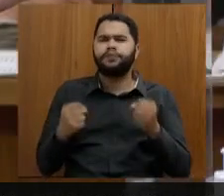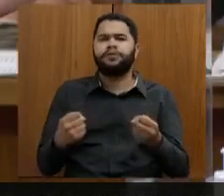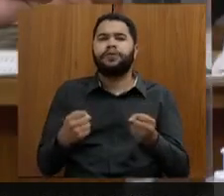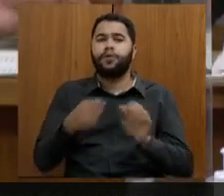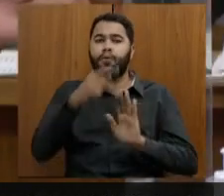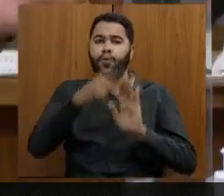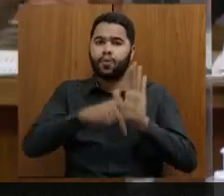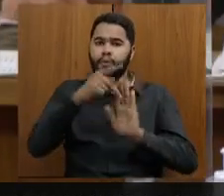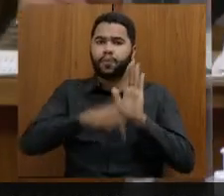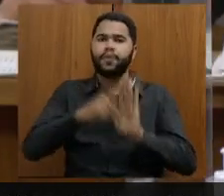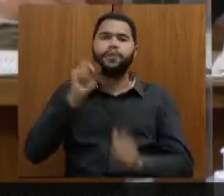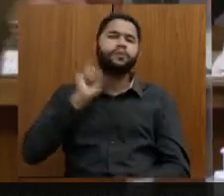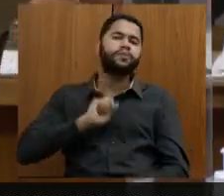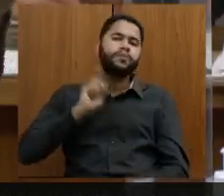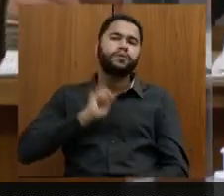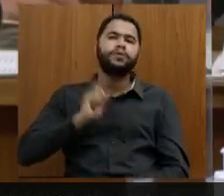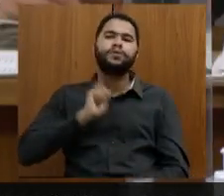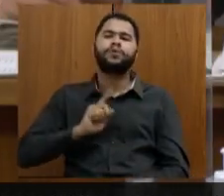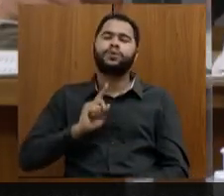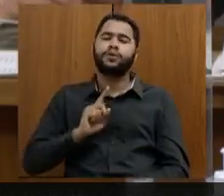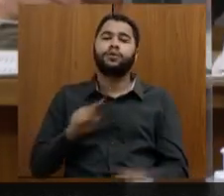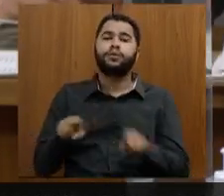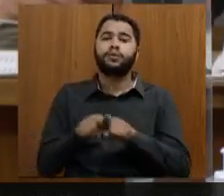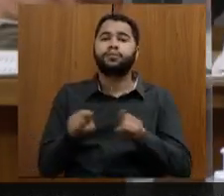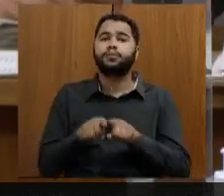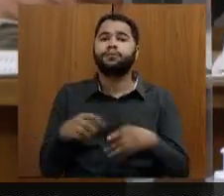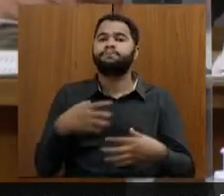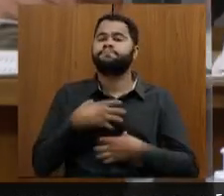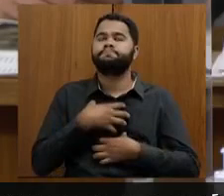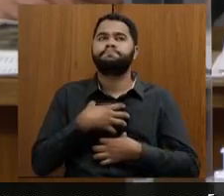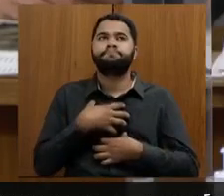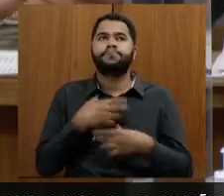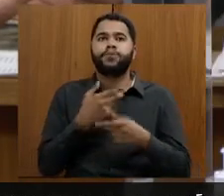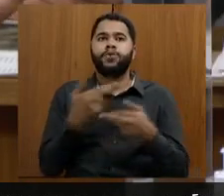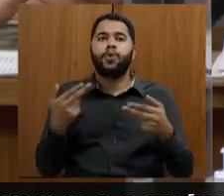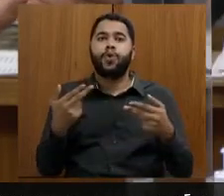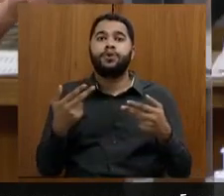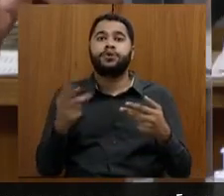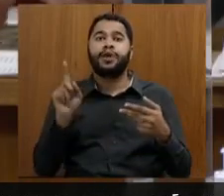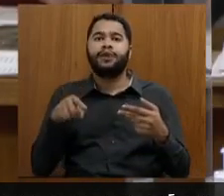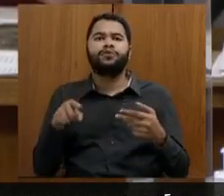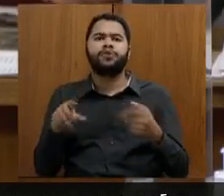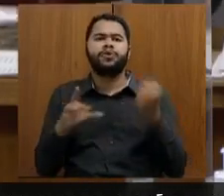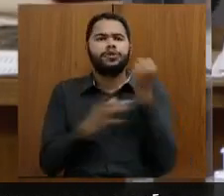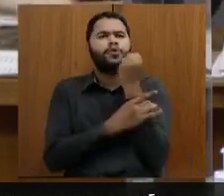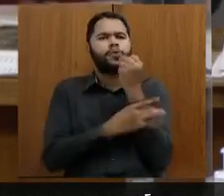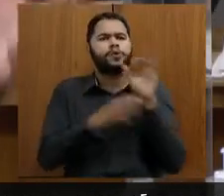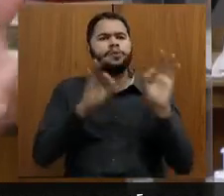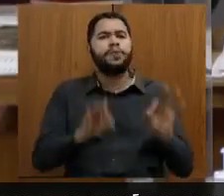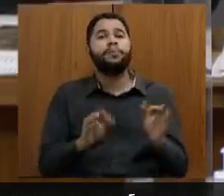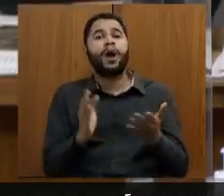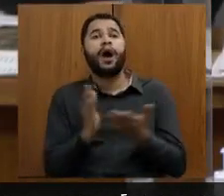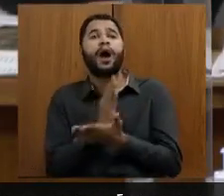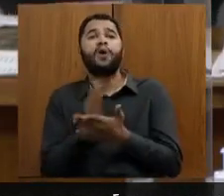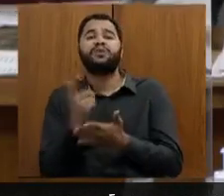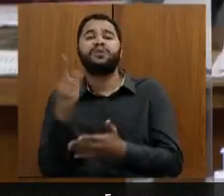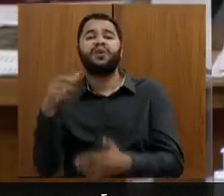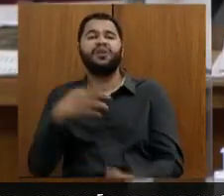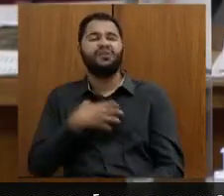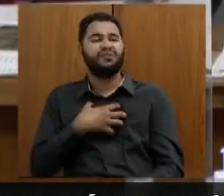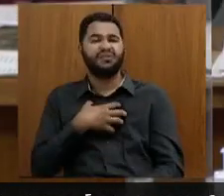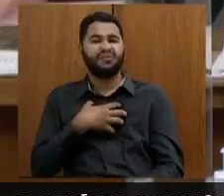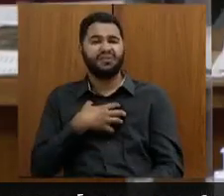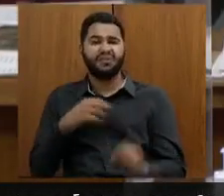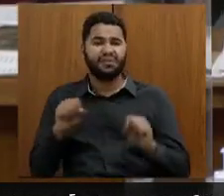nosso plano Mineiro de desenvolvimento melhorar a segurança EA sensação de segurança uma coisa a segurança outra sensação com as pessoas diminuir o medo do